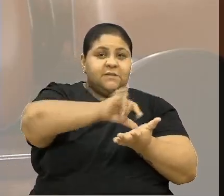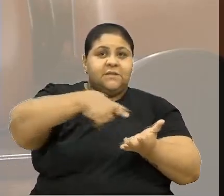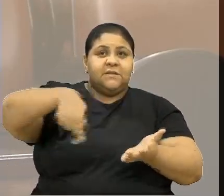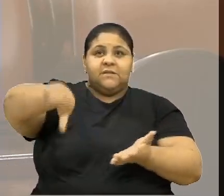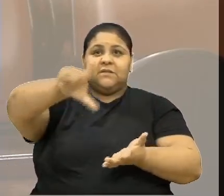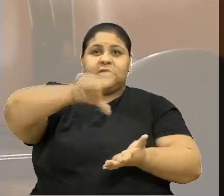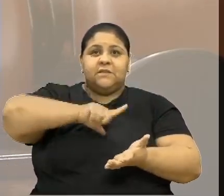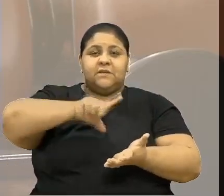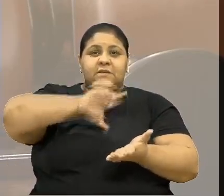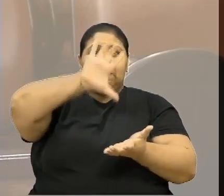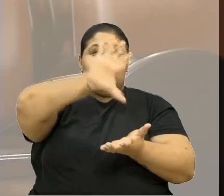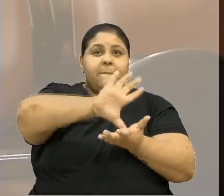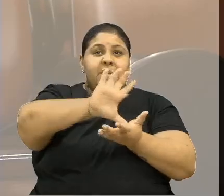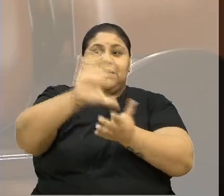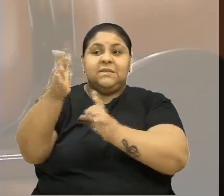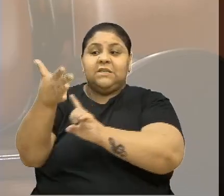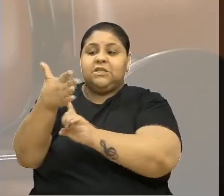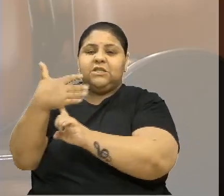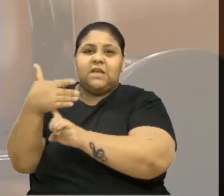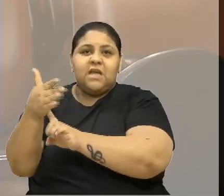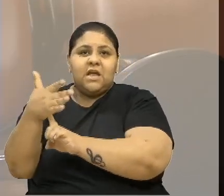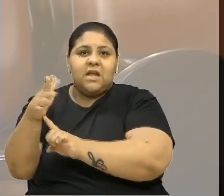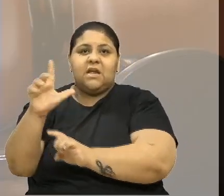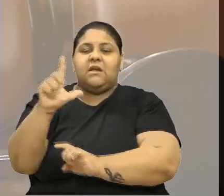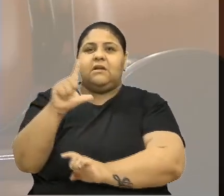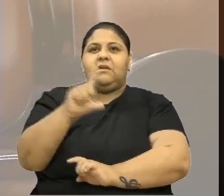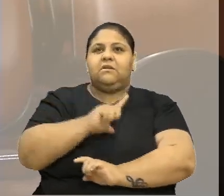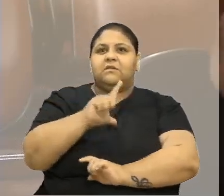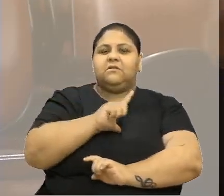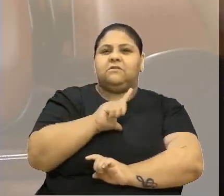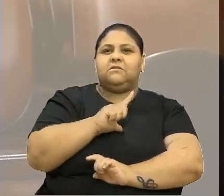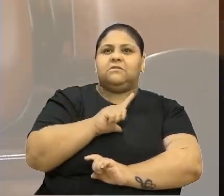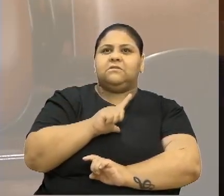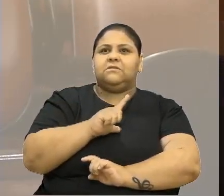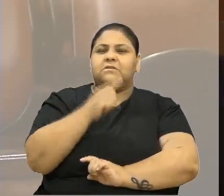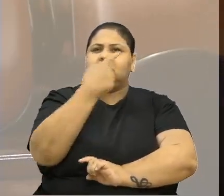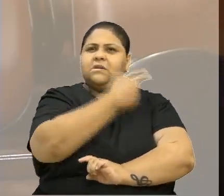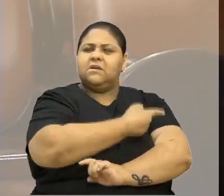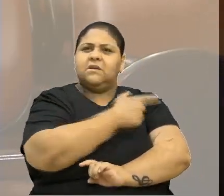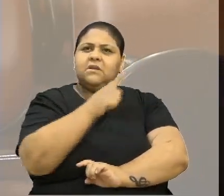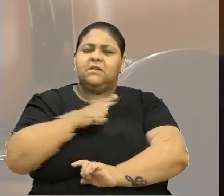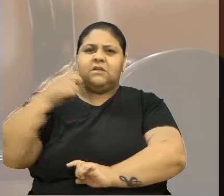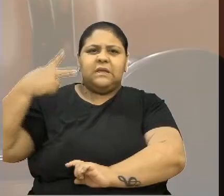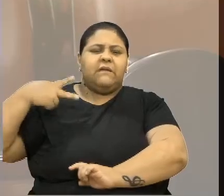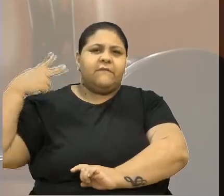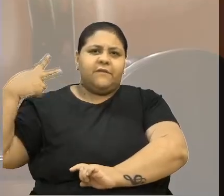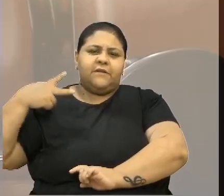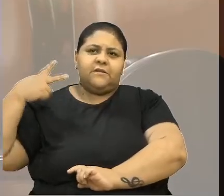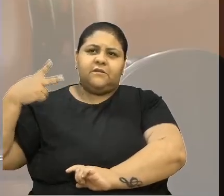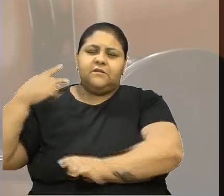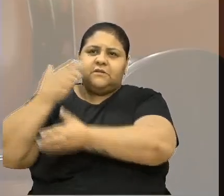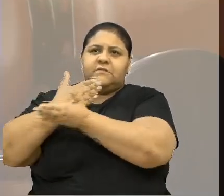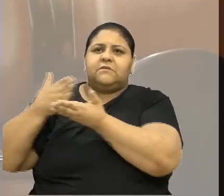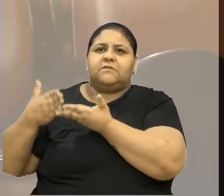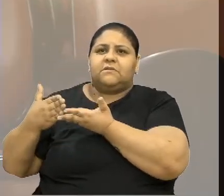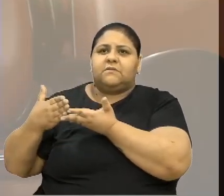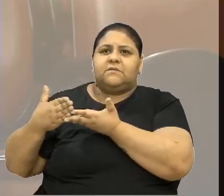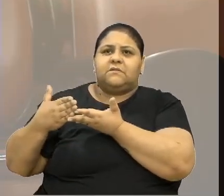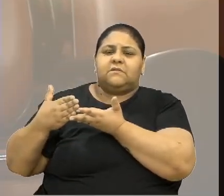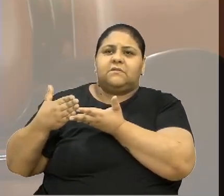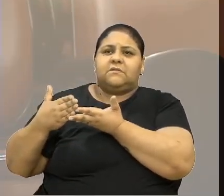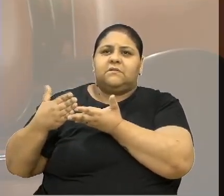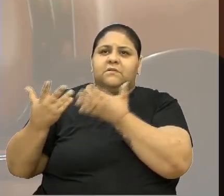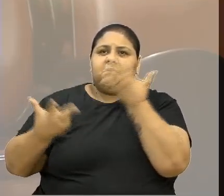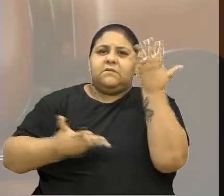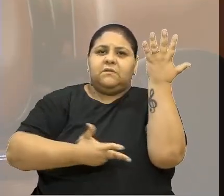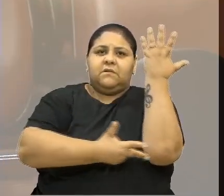tem a Praça da Bandeira, quando a gente tem... Aqui teve até um vereador que começou a cortar mato aqui